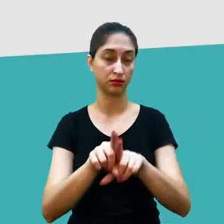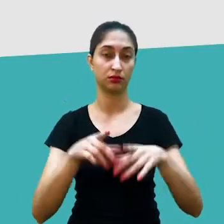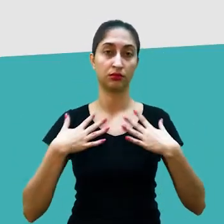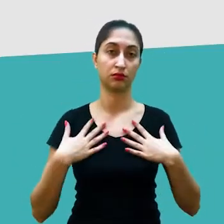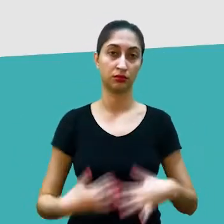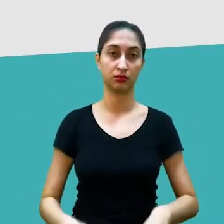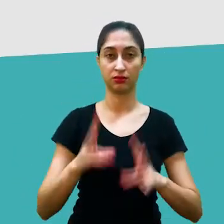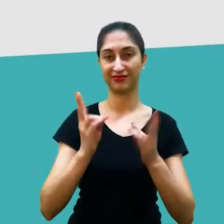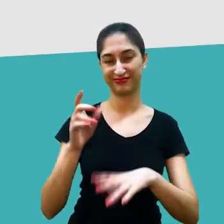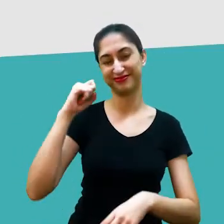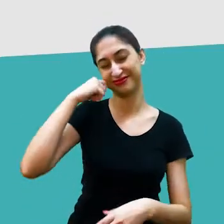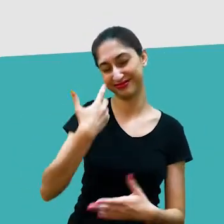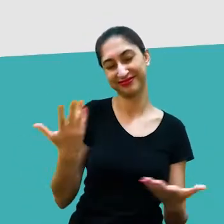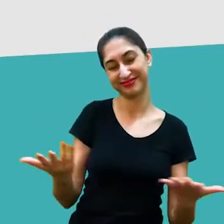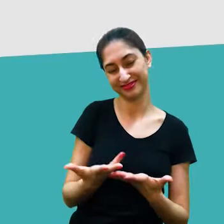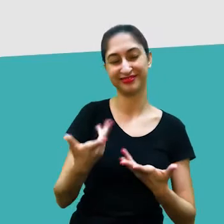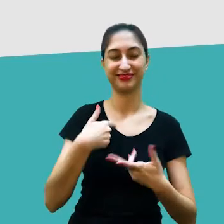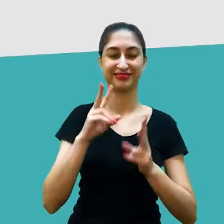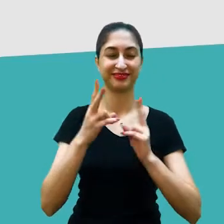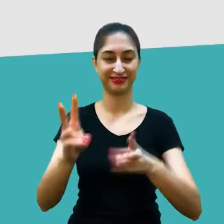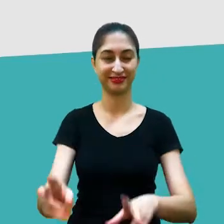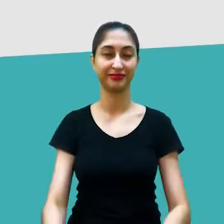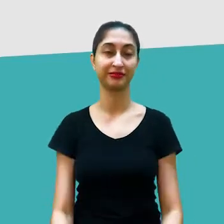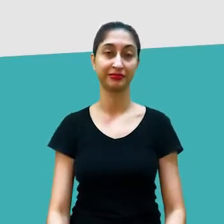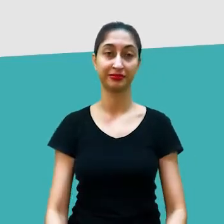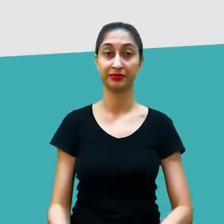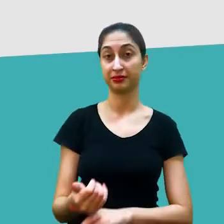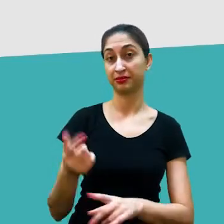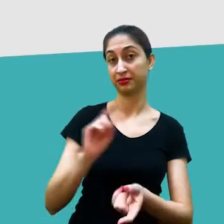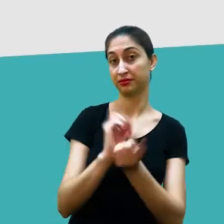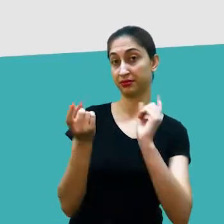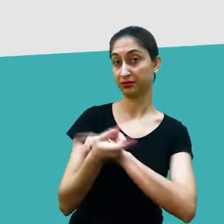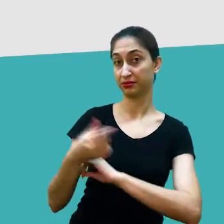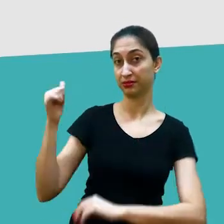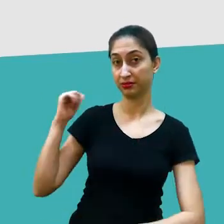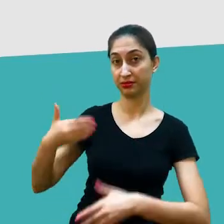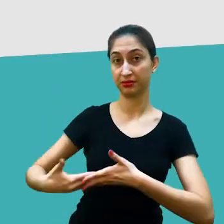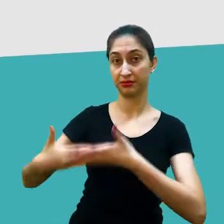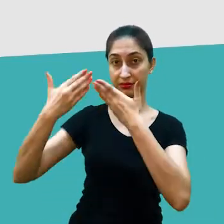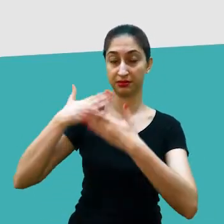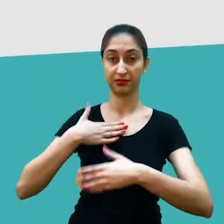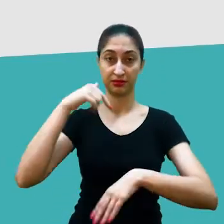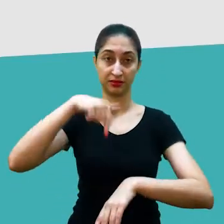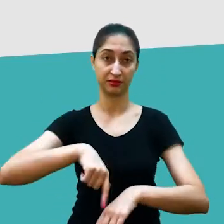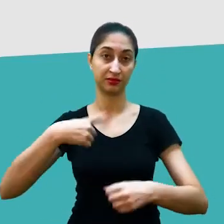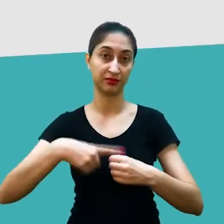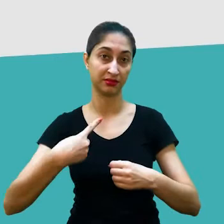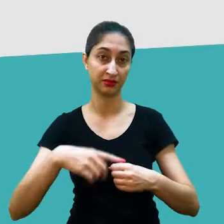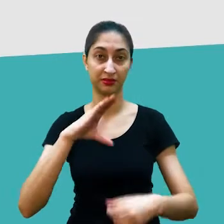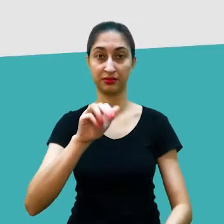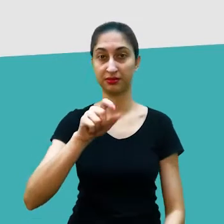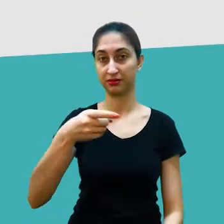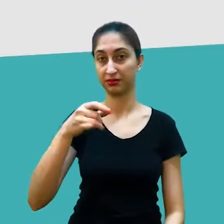quase sempre de preto, eu estou de preto aqui hoje de novo, contrastando com a parede da minha casa, aqui em Caxias do Sul, que é uma parede